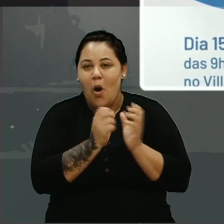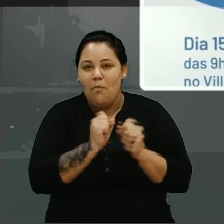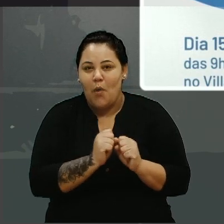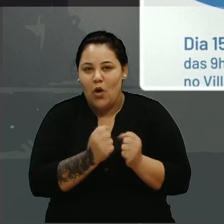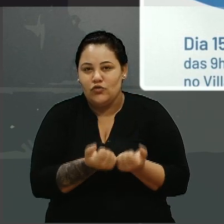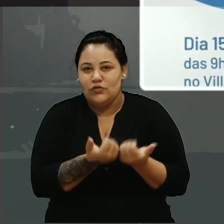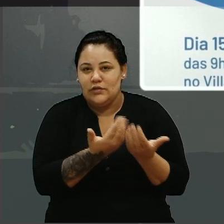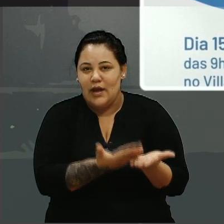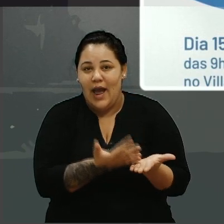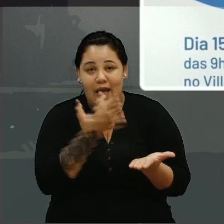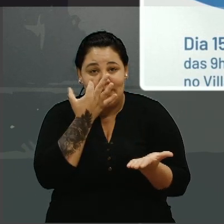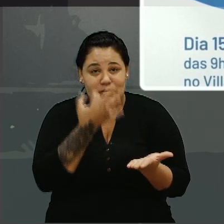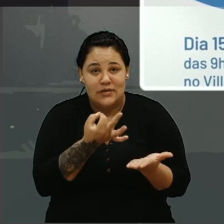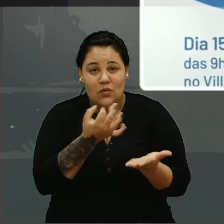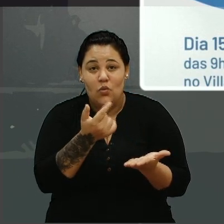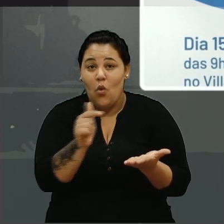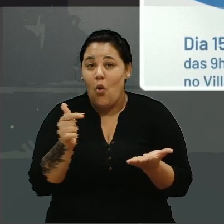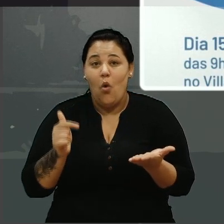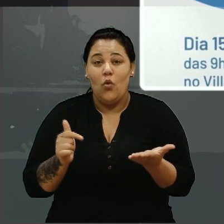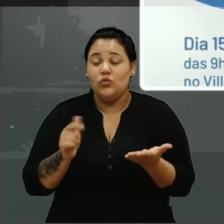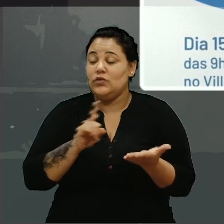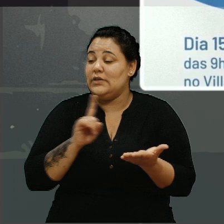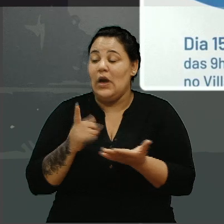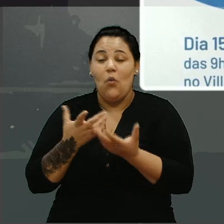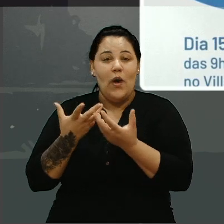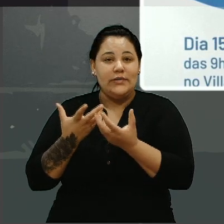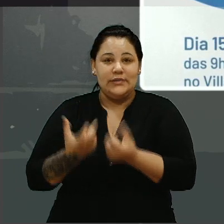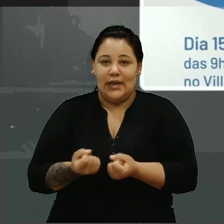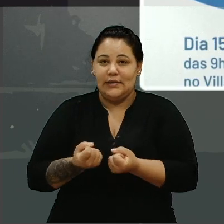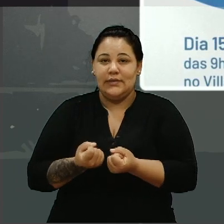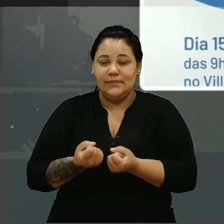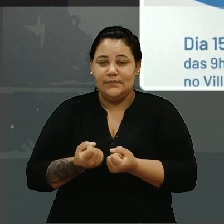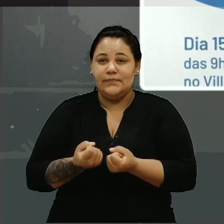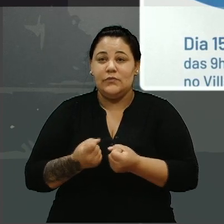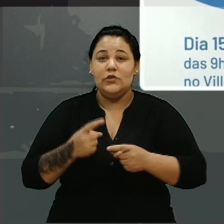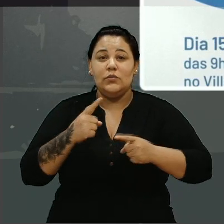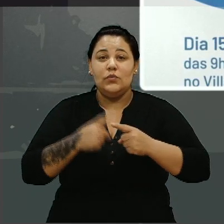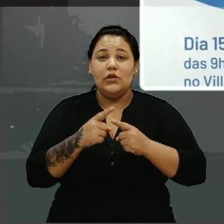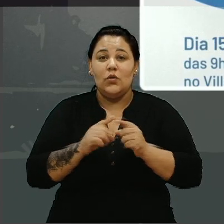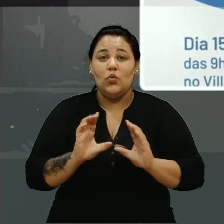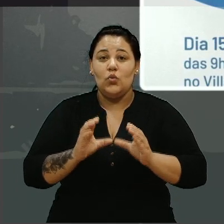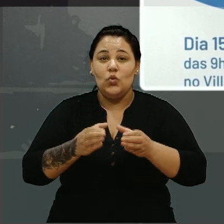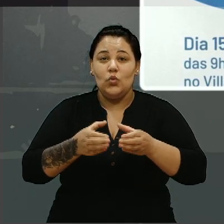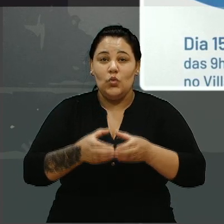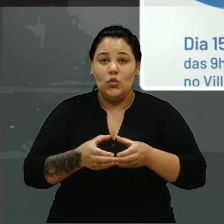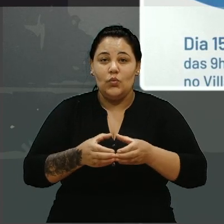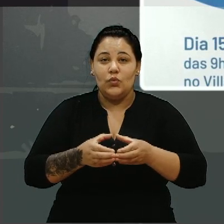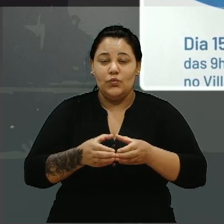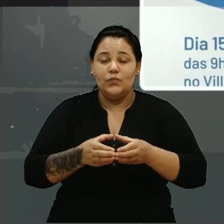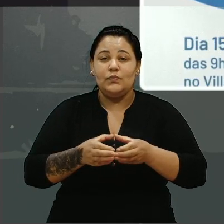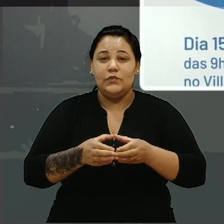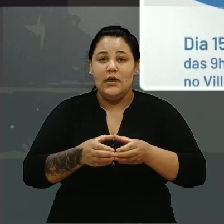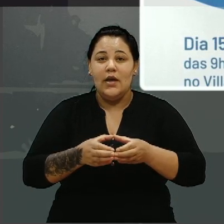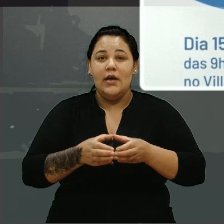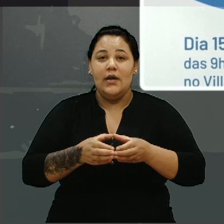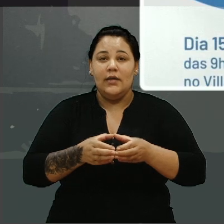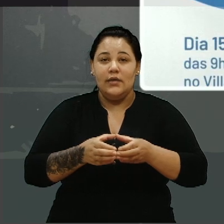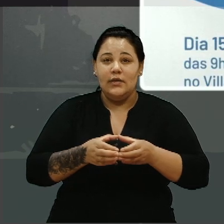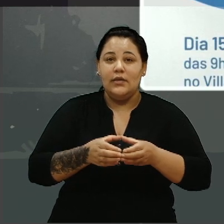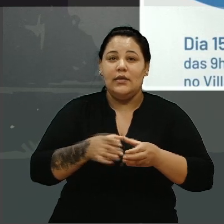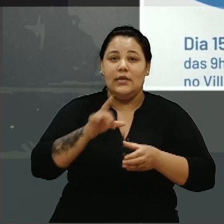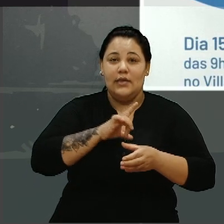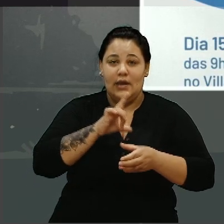Atenção, outros resíduos não são recebidos, porque o coletivo Caxias Lixo Zero tem um trabalho